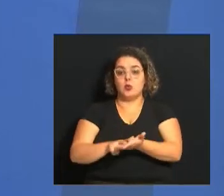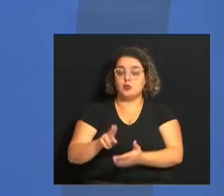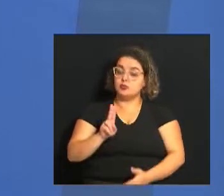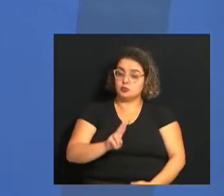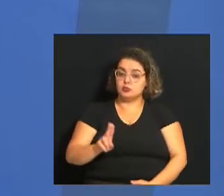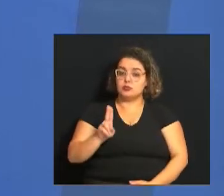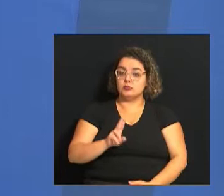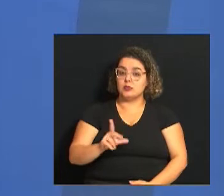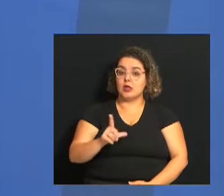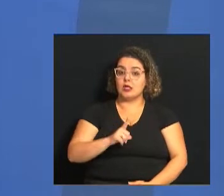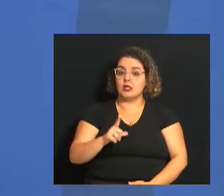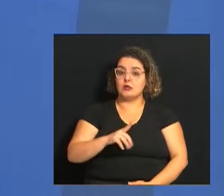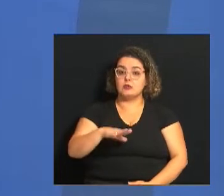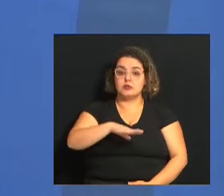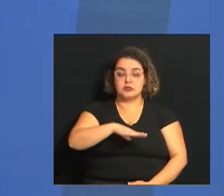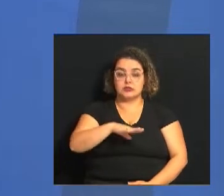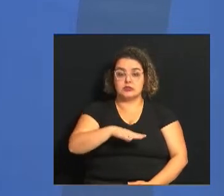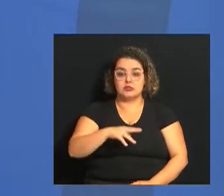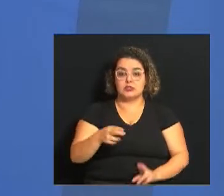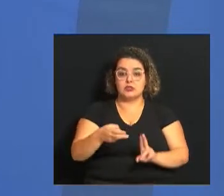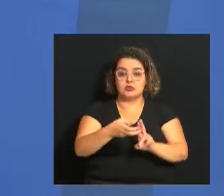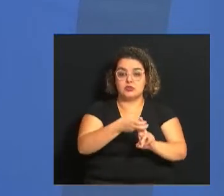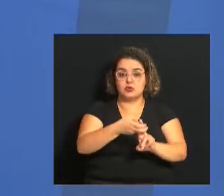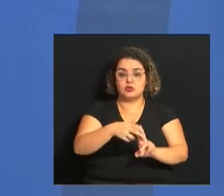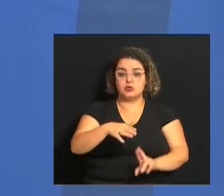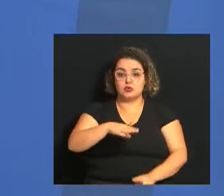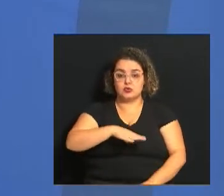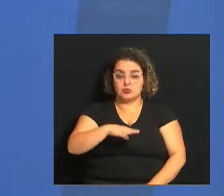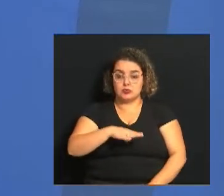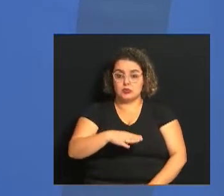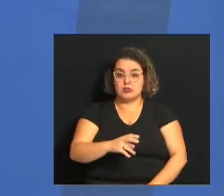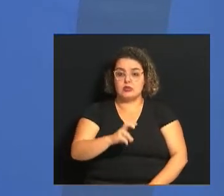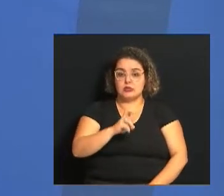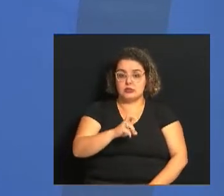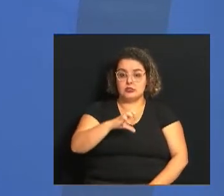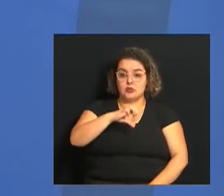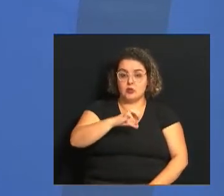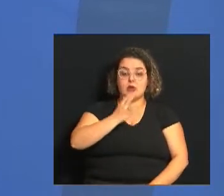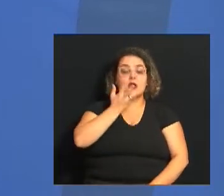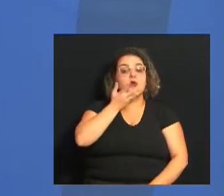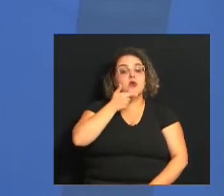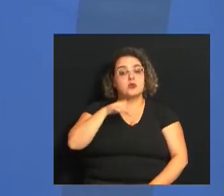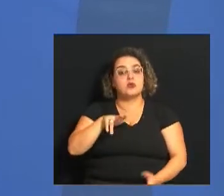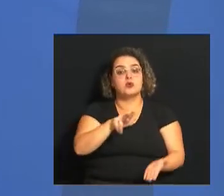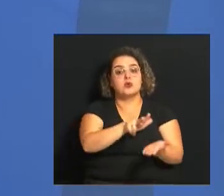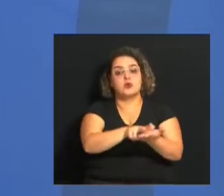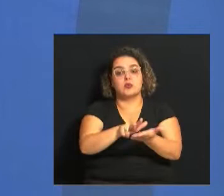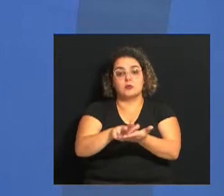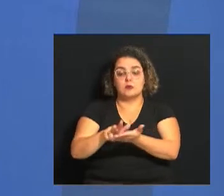Temos ainda na cidade, no SUS municipal, 59 crianças internadas em leitos de enfermaria